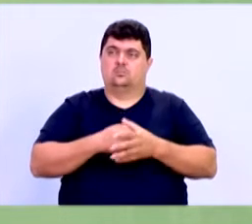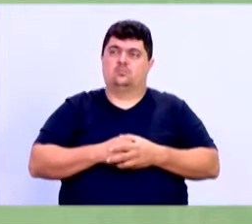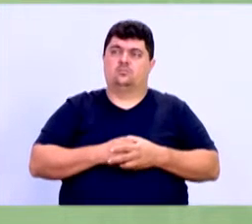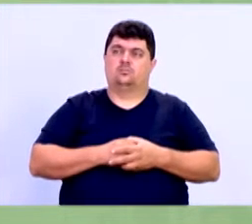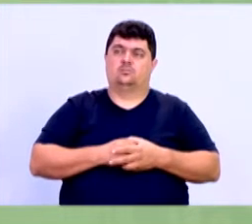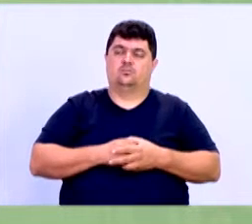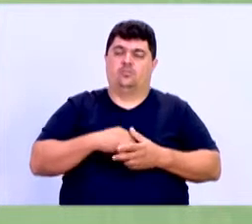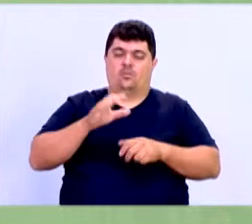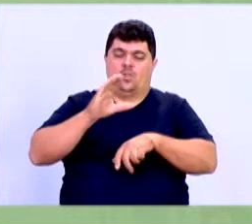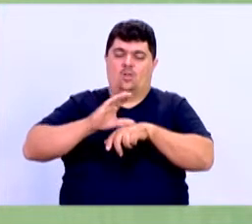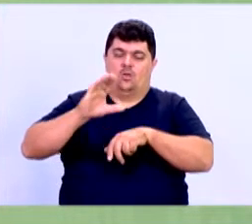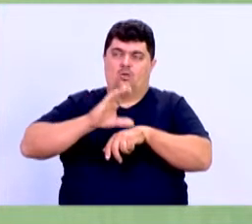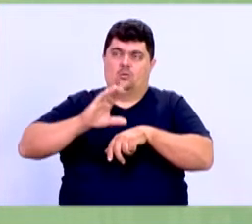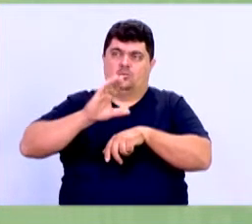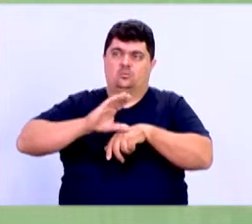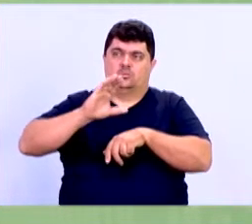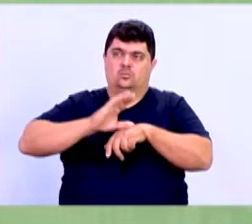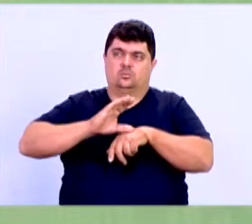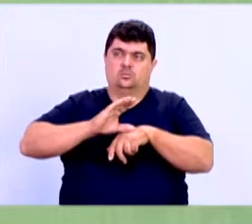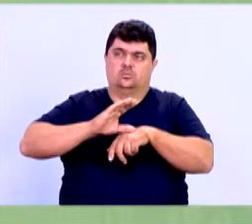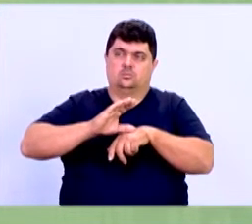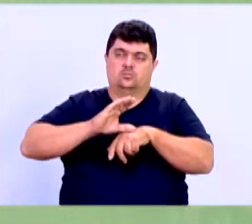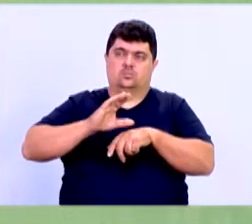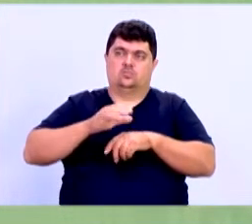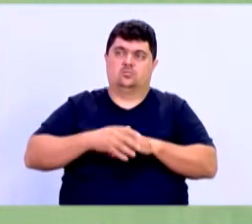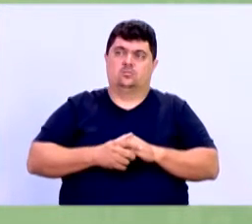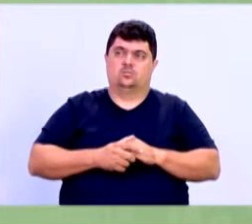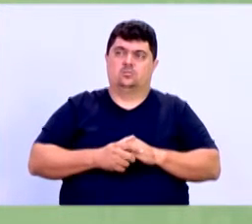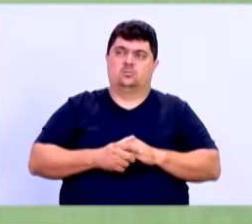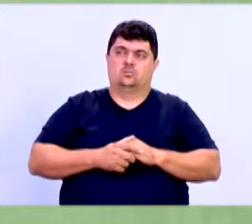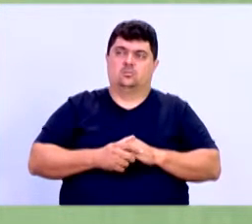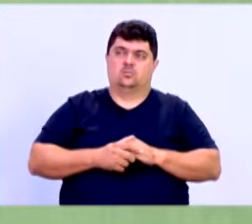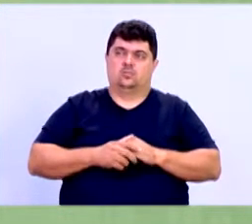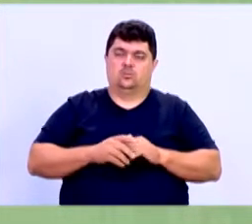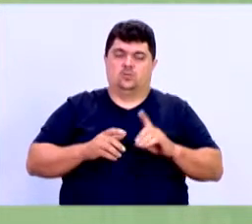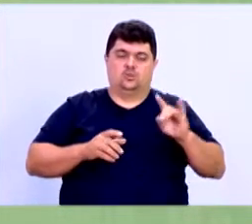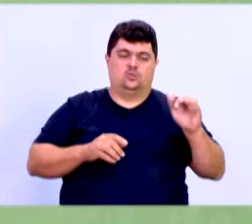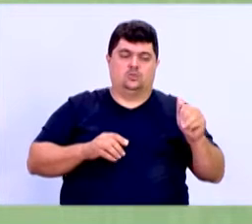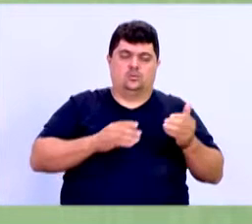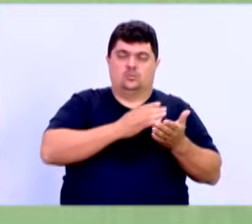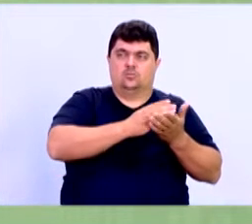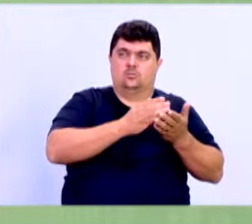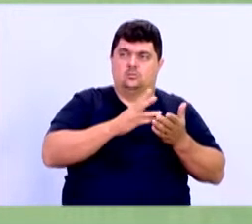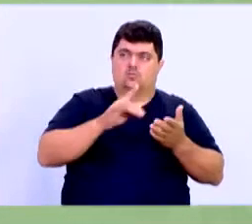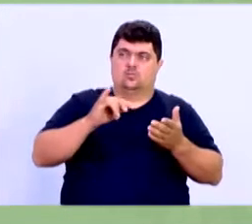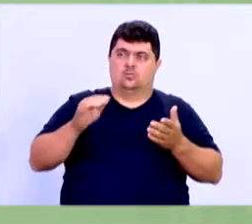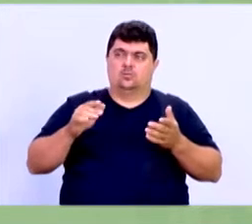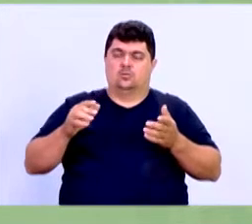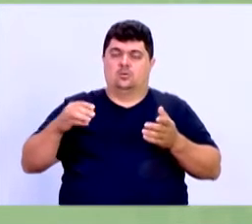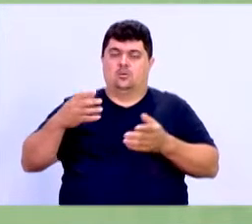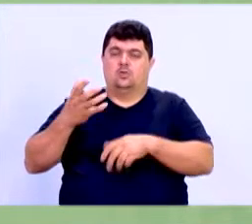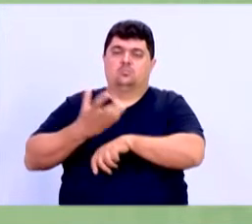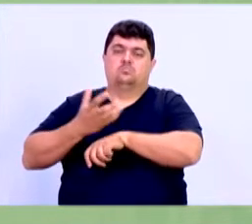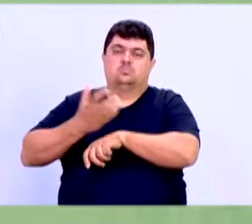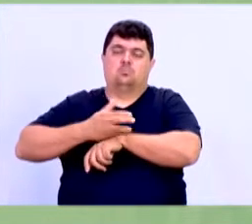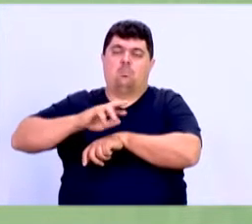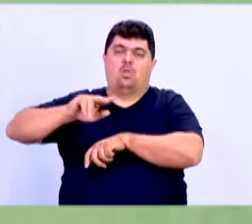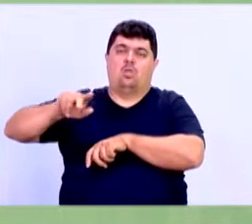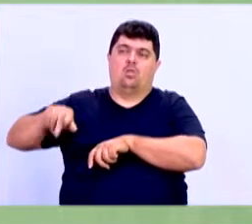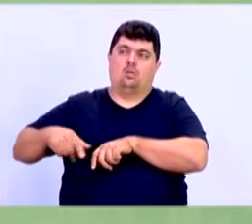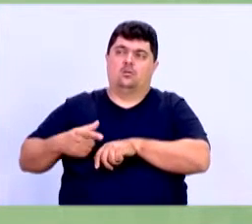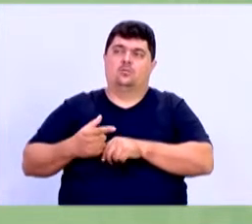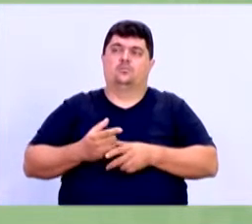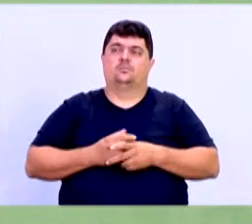Diagrama de entidade e relacionamento, onde eu tenho entidades, relacionamento com cardinalidade e atributos, onde eu tenho entidade aluno, lembra da nossa